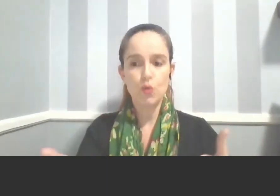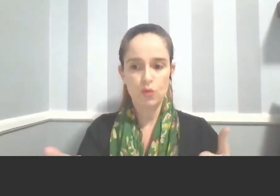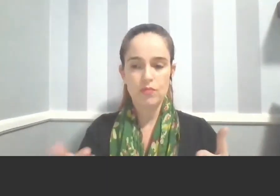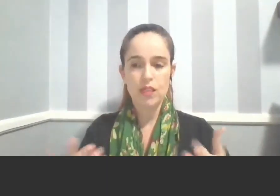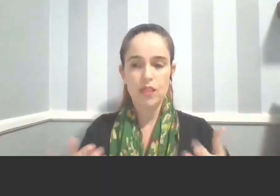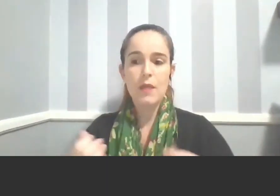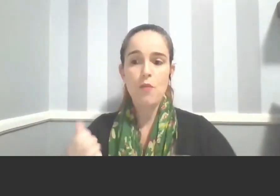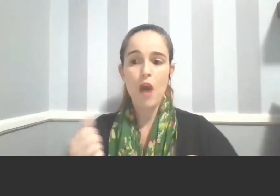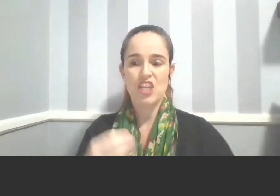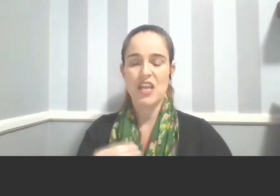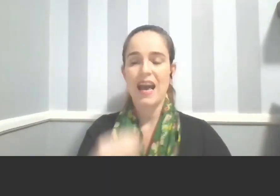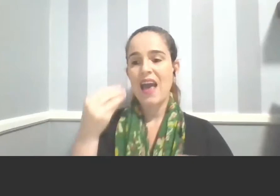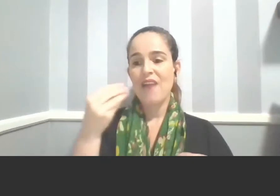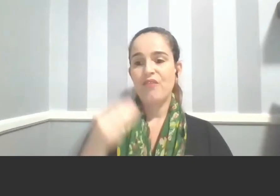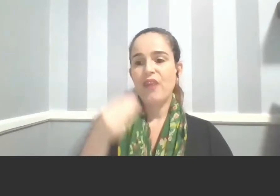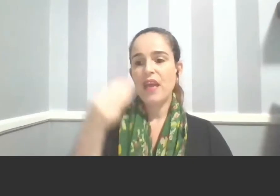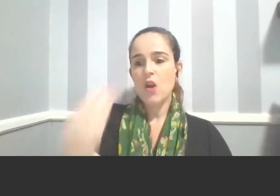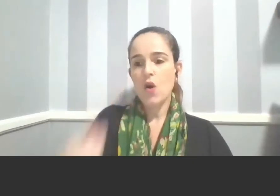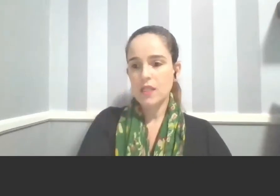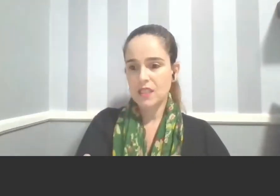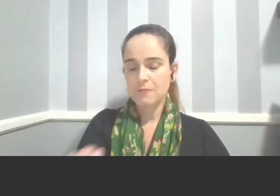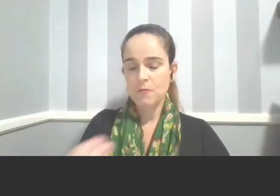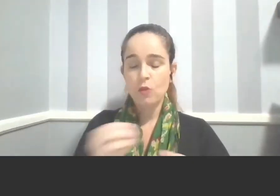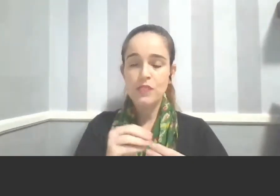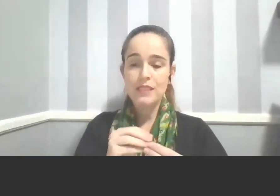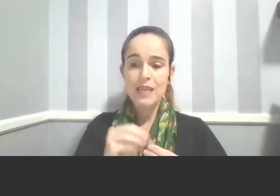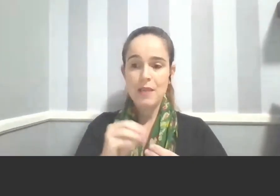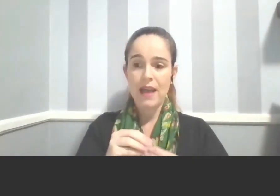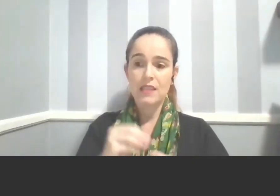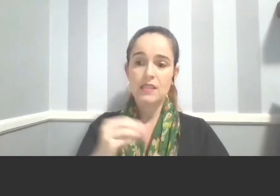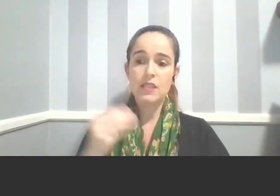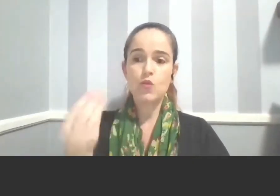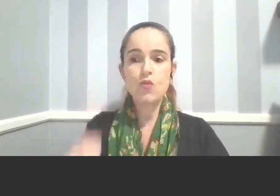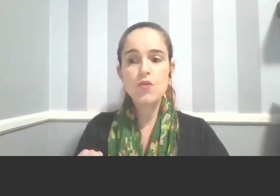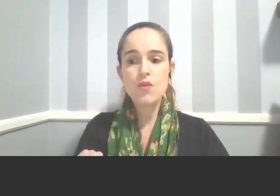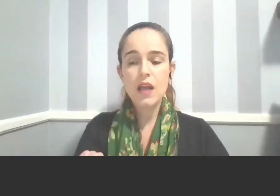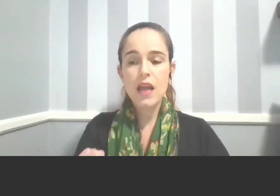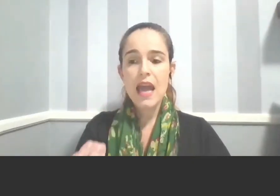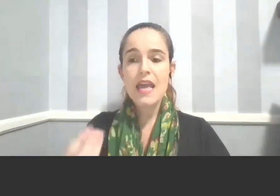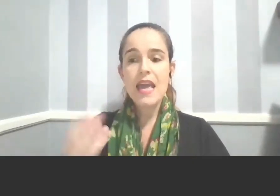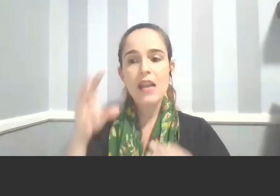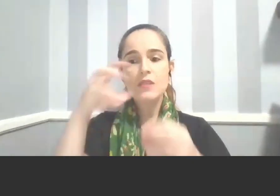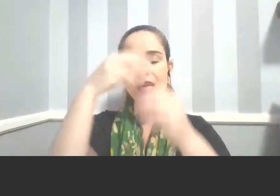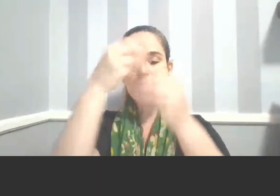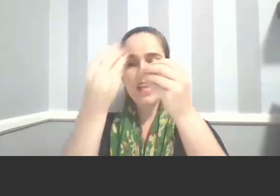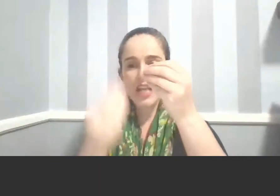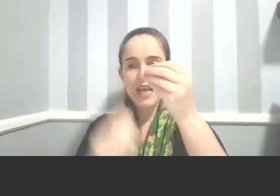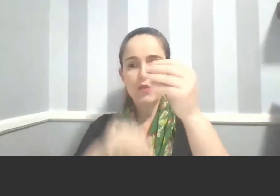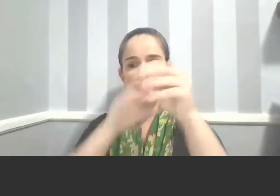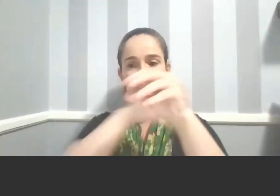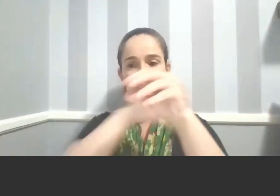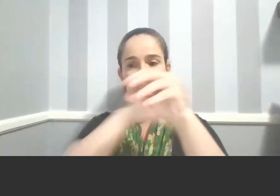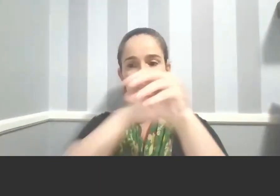mais escuro. Então, a hemorragia venosa, o sangue é mais escuro e ele é um sangue